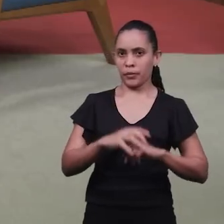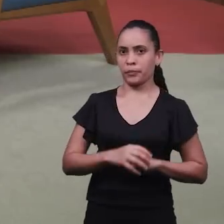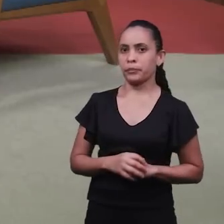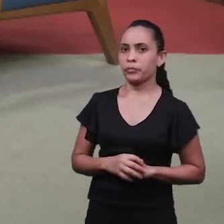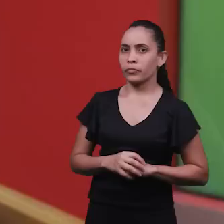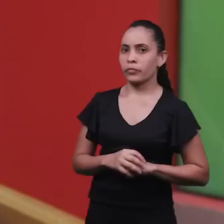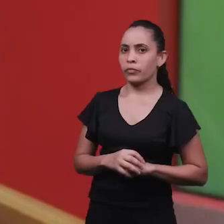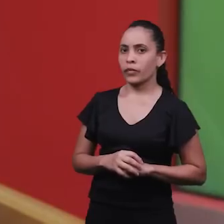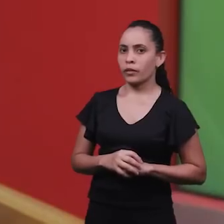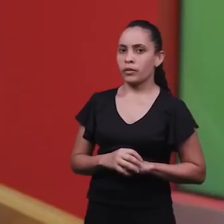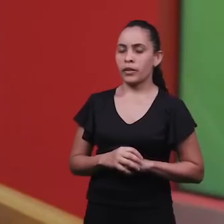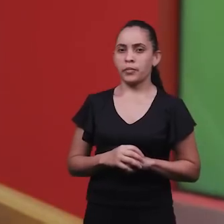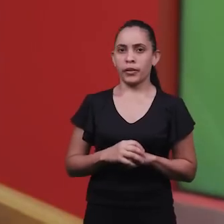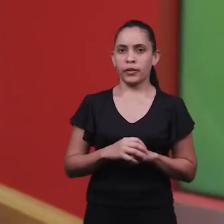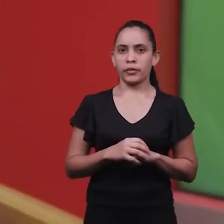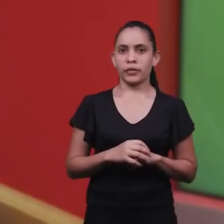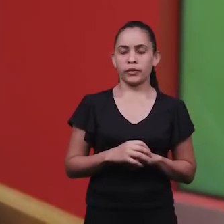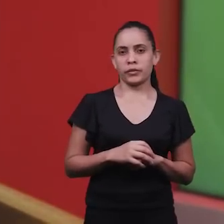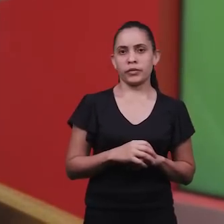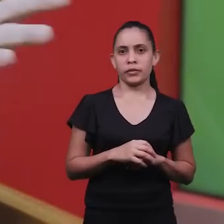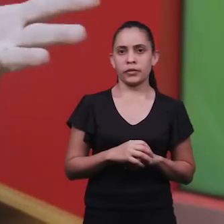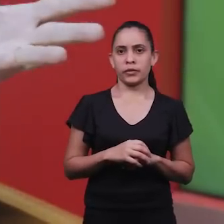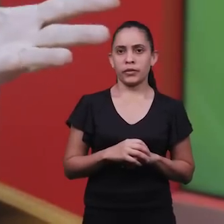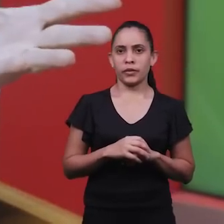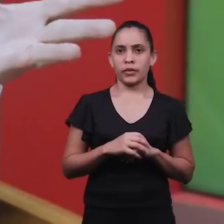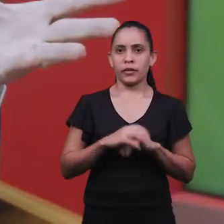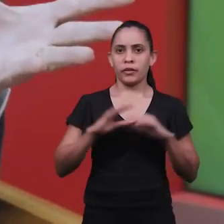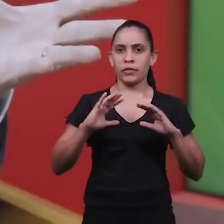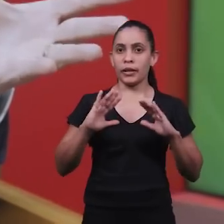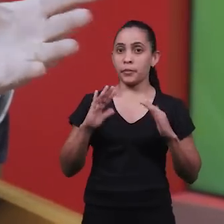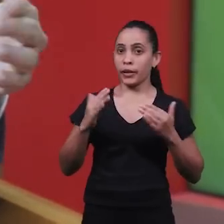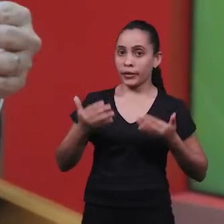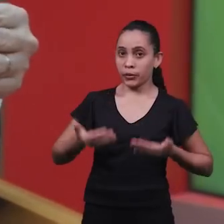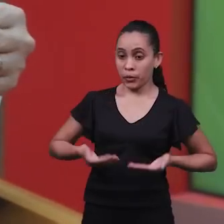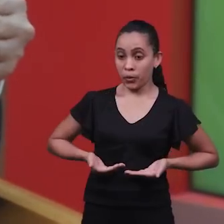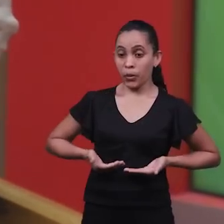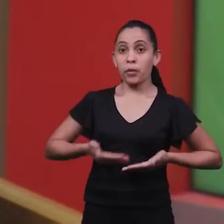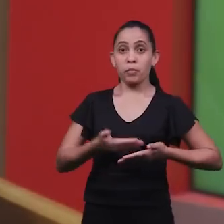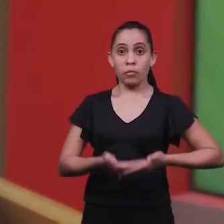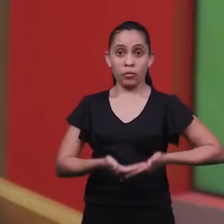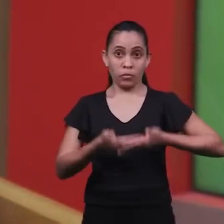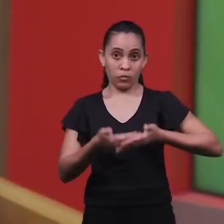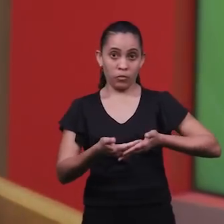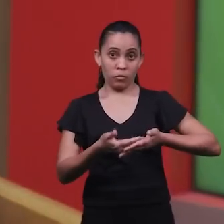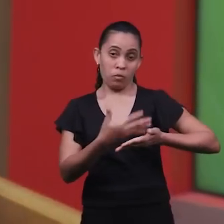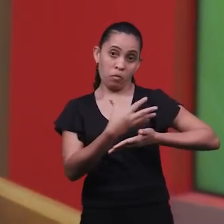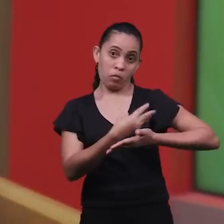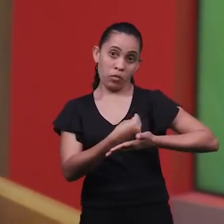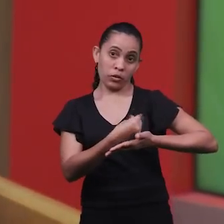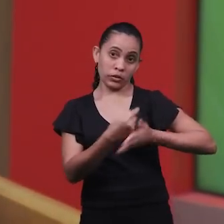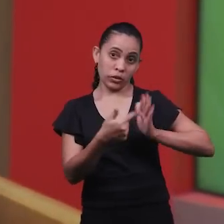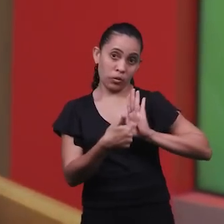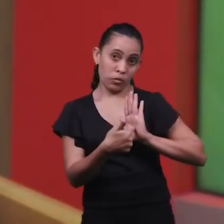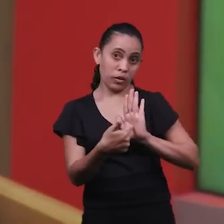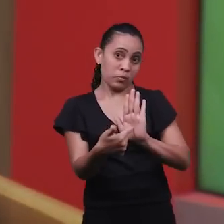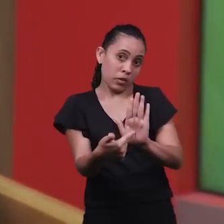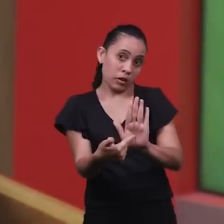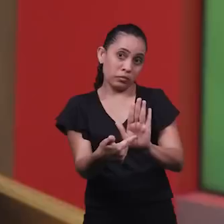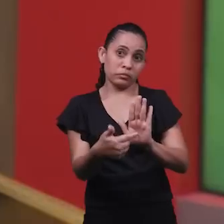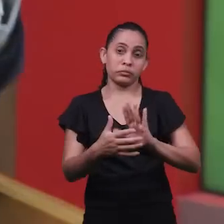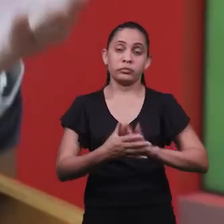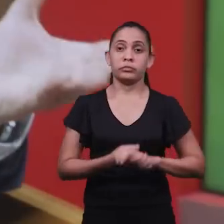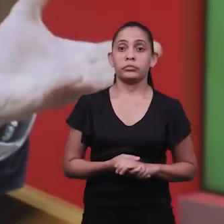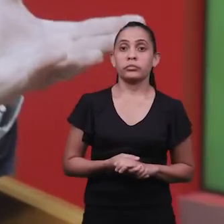tido como talvez o mais completo. E indispensável